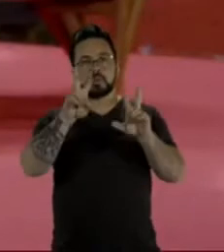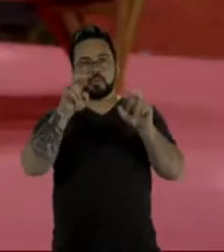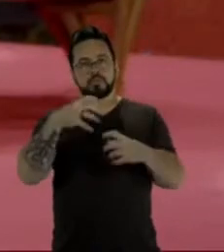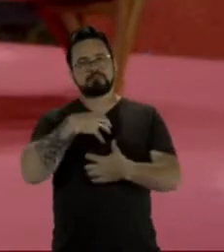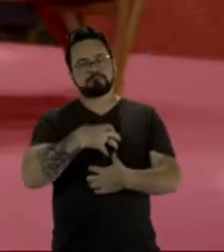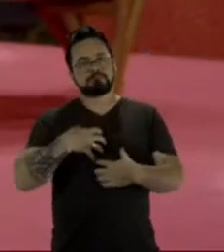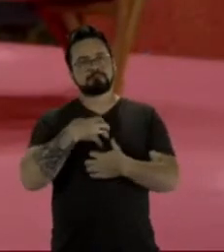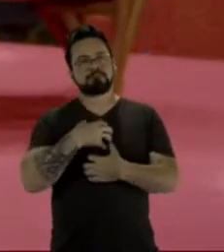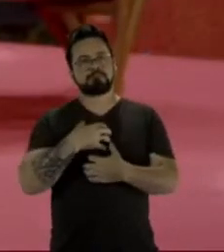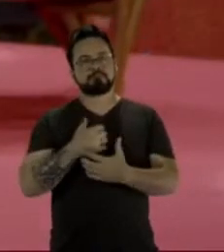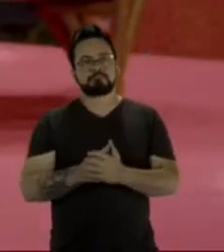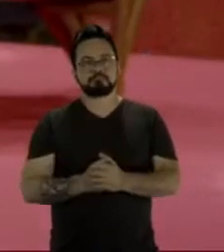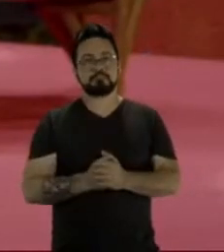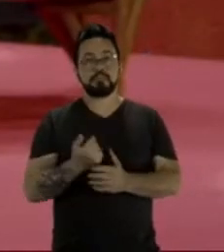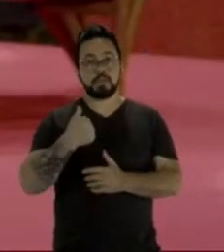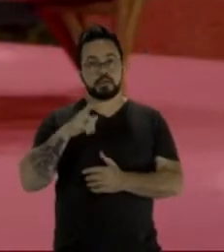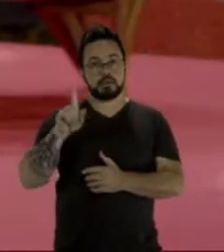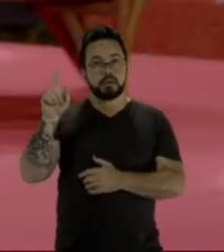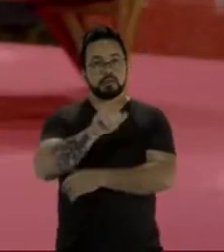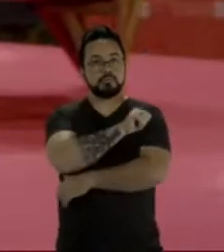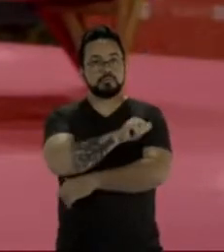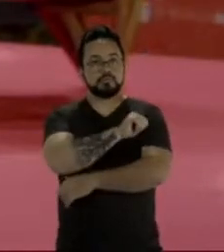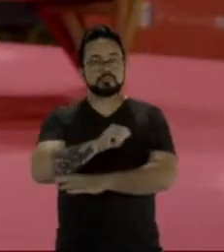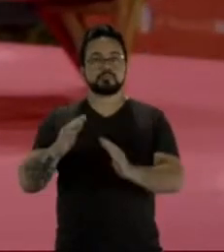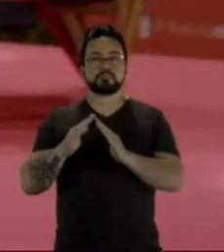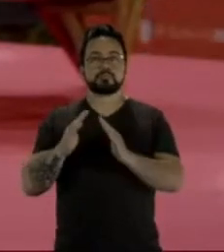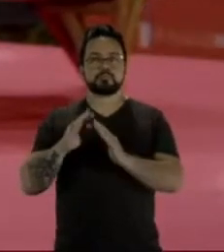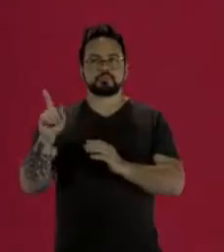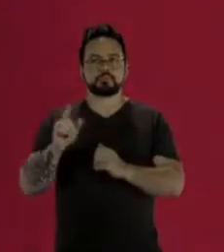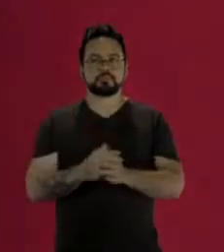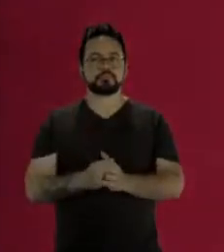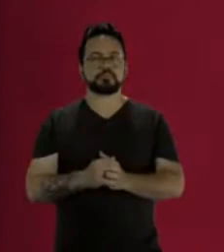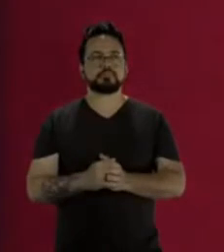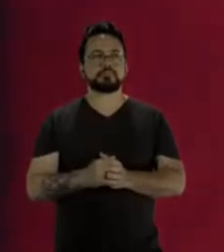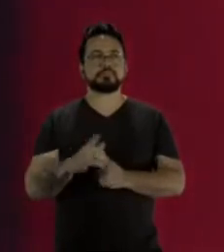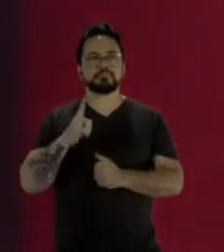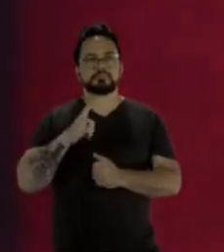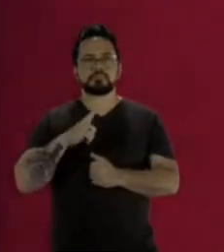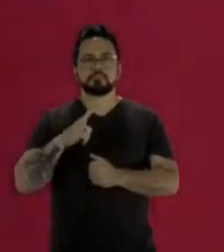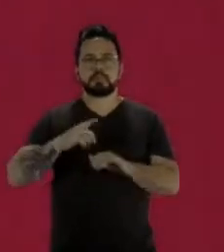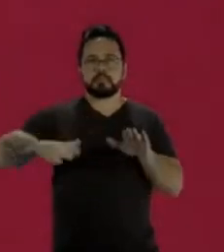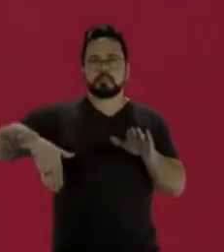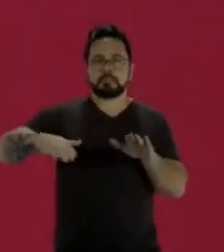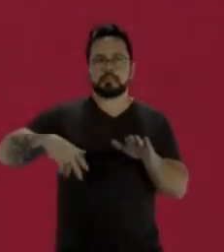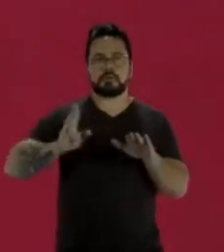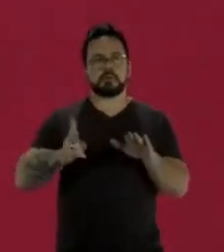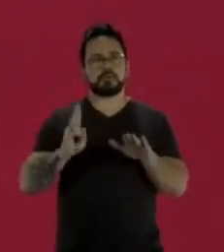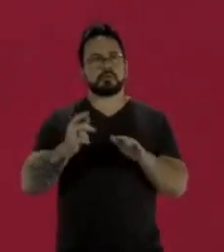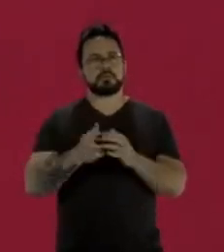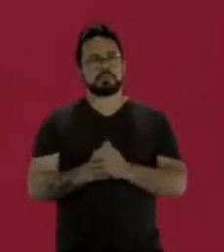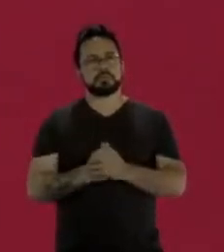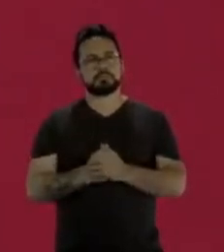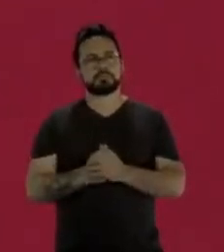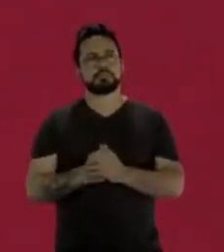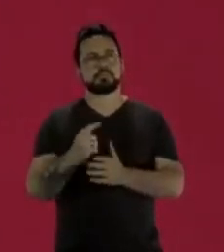de verdade. Eu, ainda mais, morando lá no Rio agora, a gente pega onda, sempre gostei muito da natureza. Eu faço meu